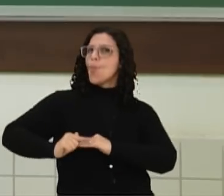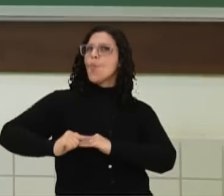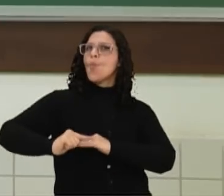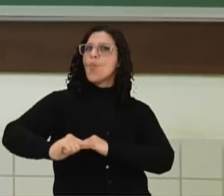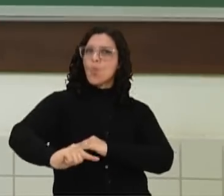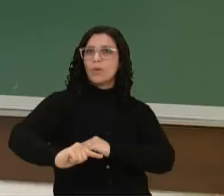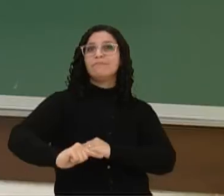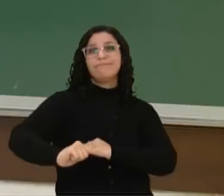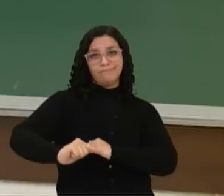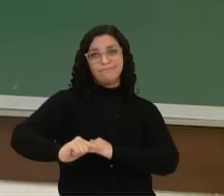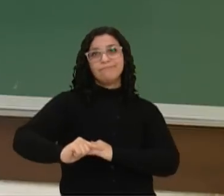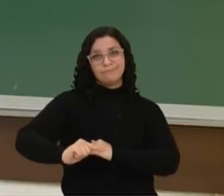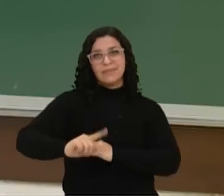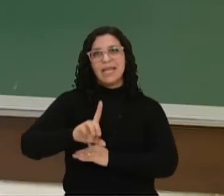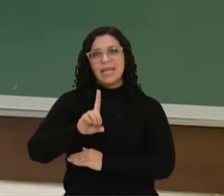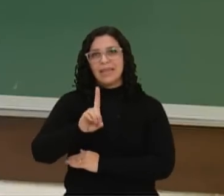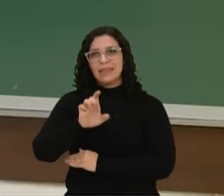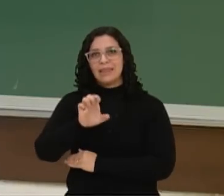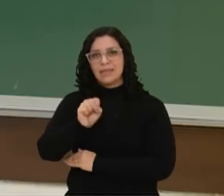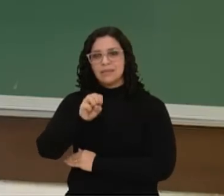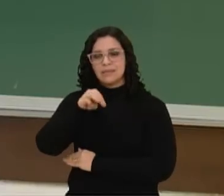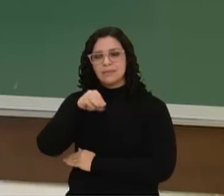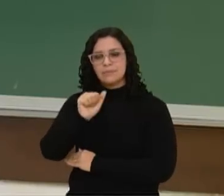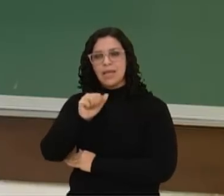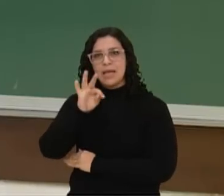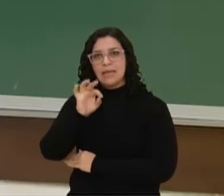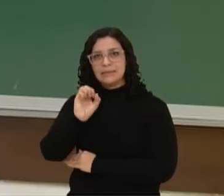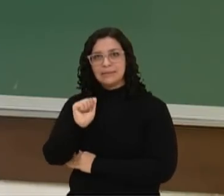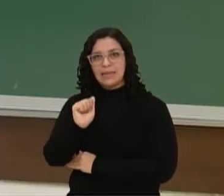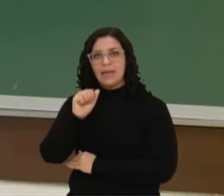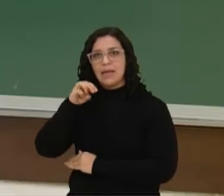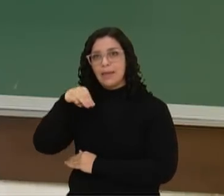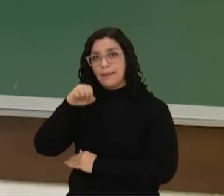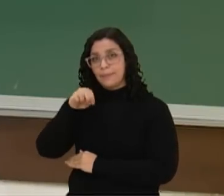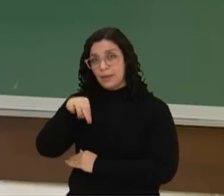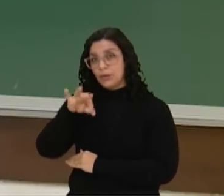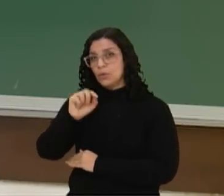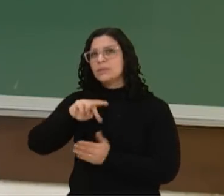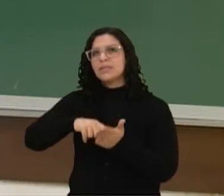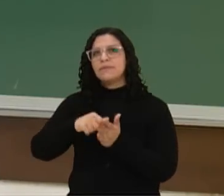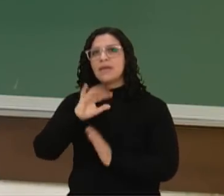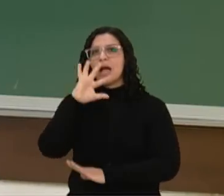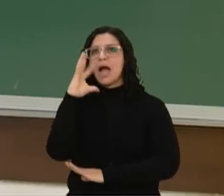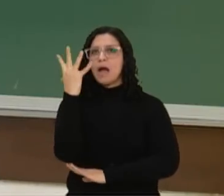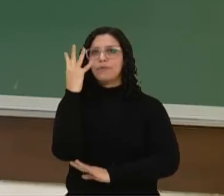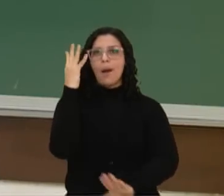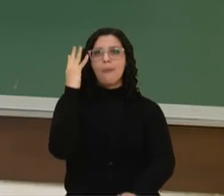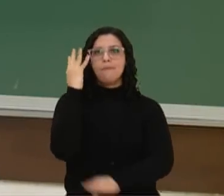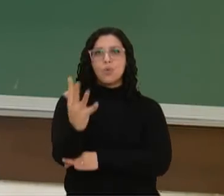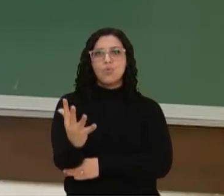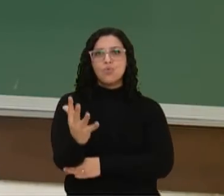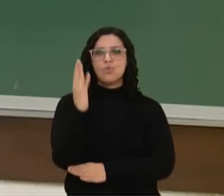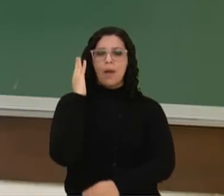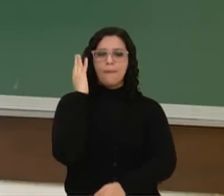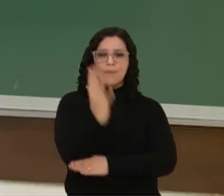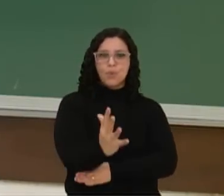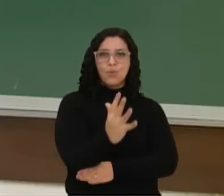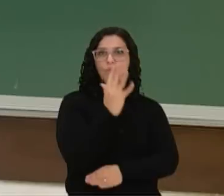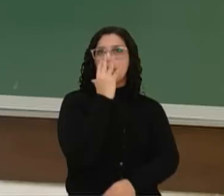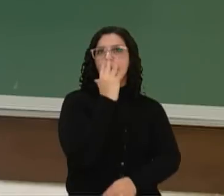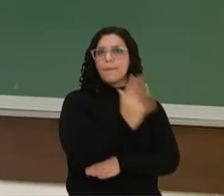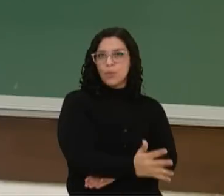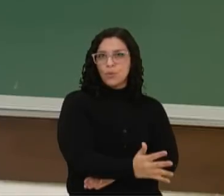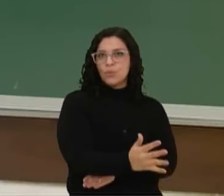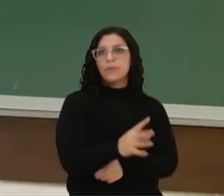aquela vegetação, né? Extração de madeira para uso comercial, então retira essa madeira e vai utilizar